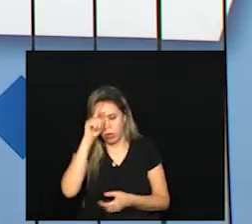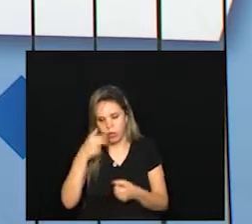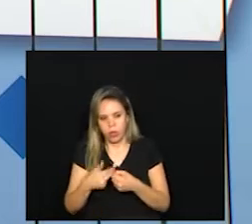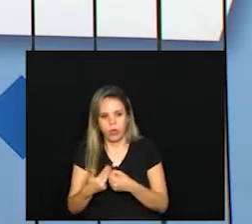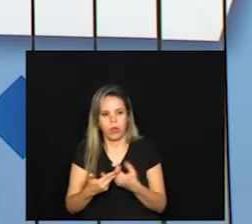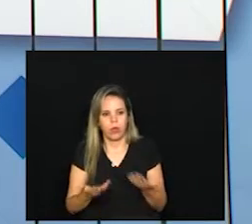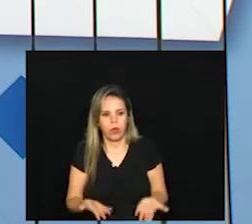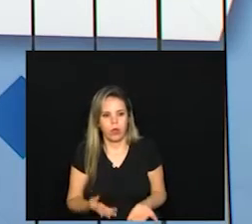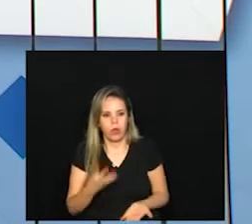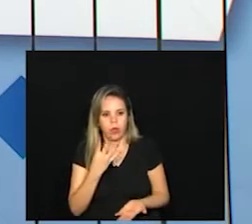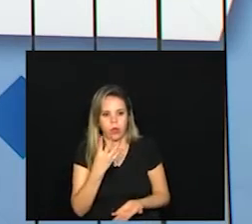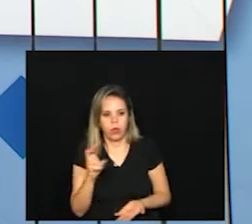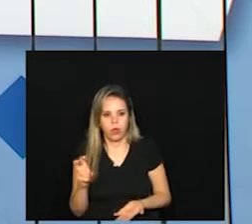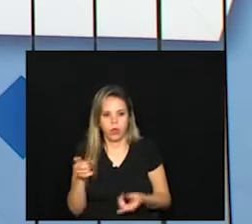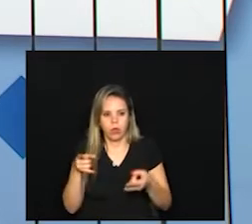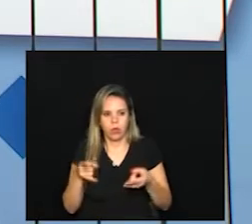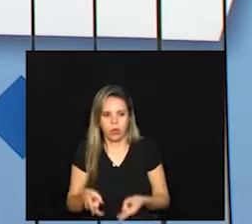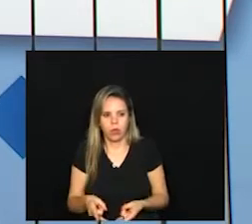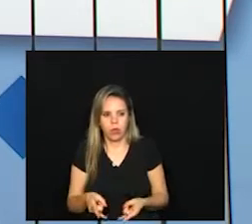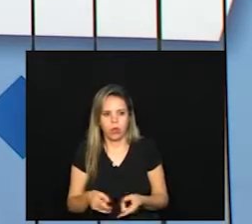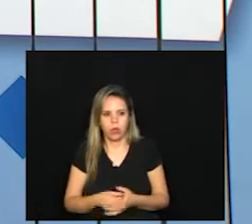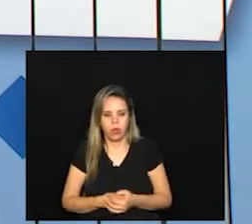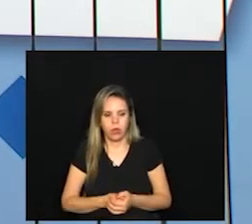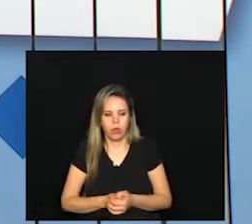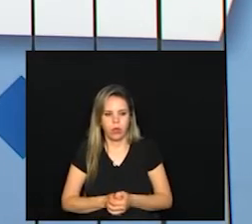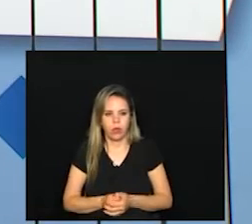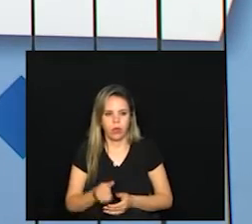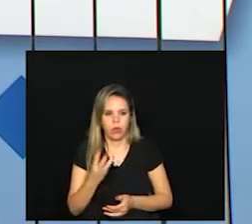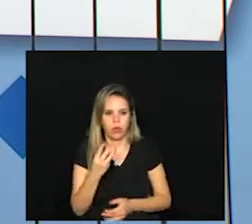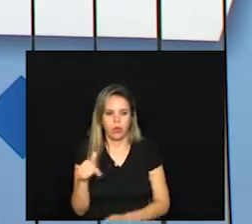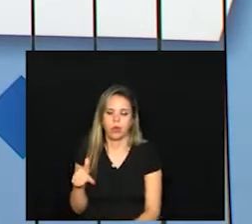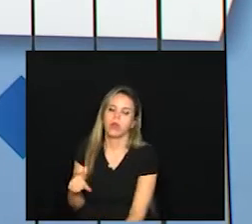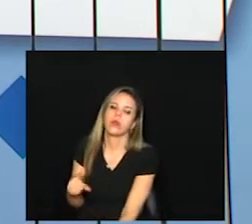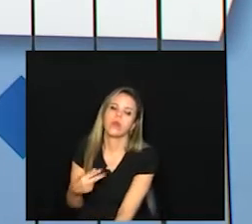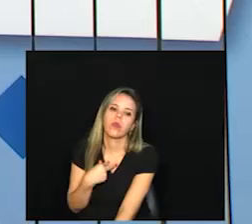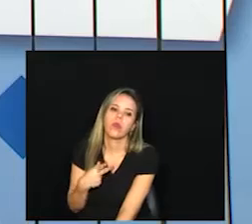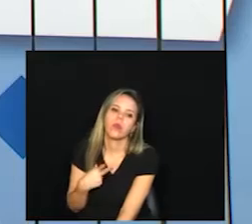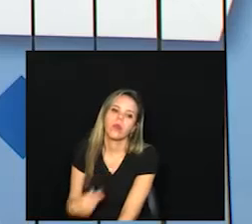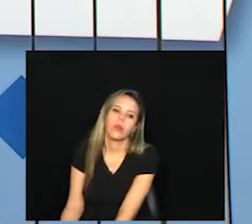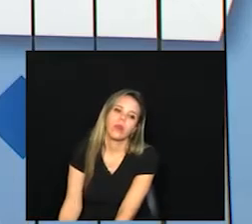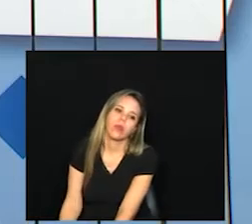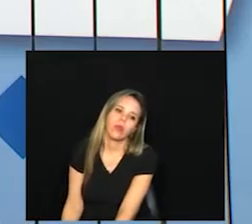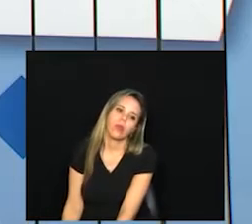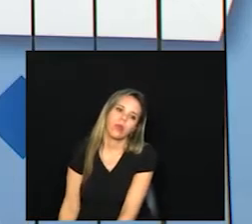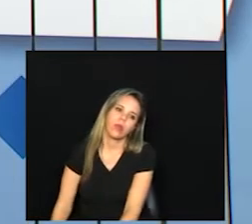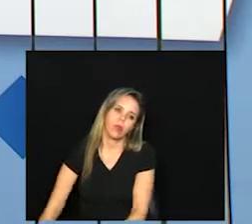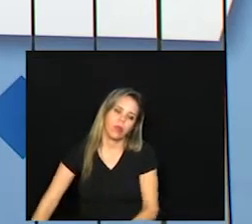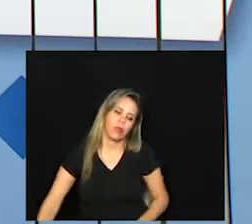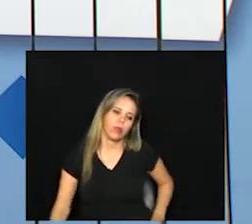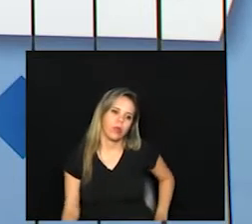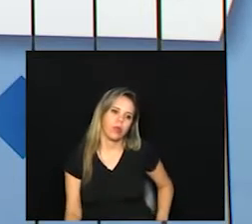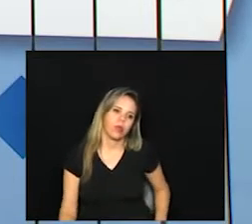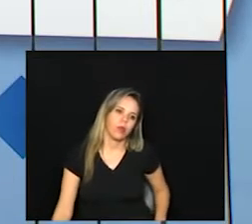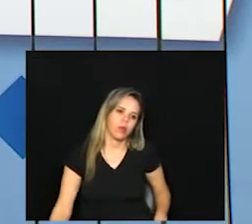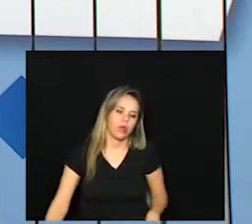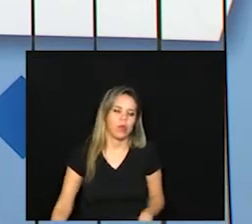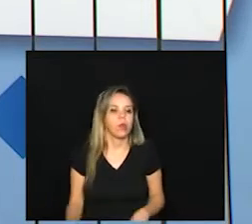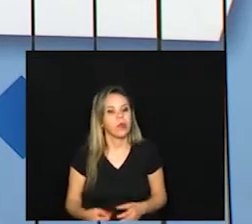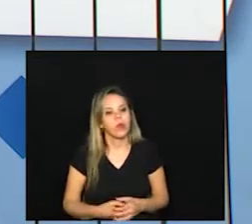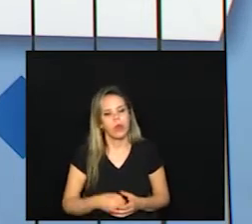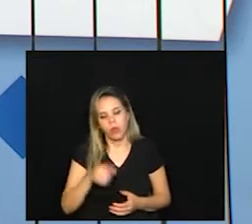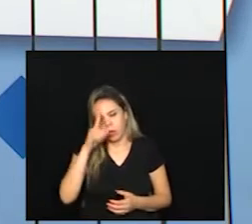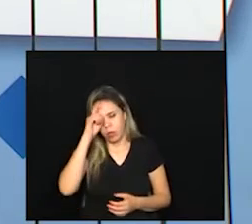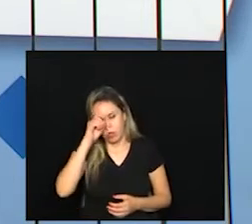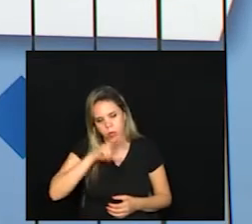Unicamp, 45 leitos, dos quais 37 estavam ocupados. Na rede particular, nós